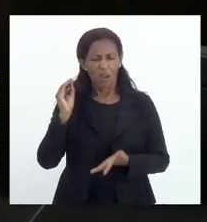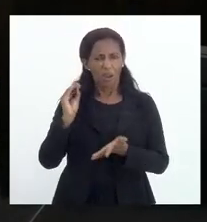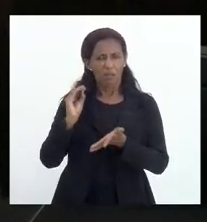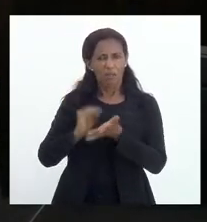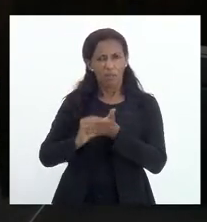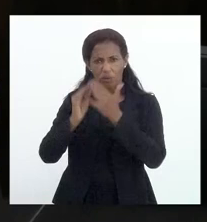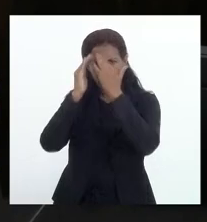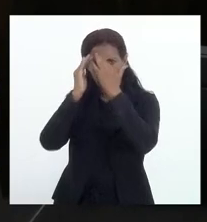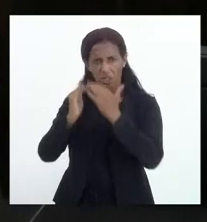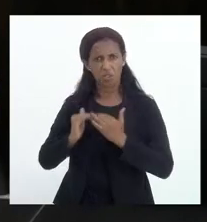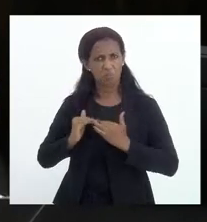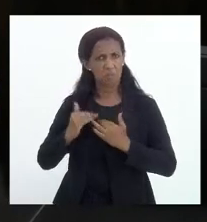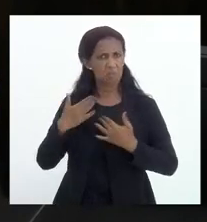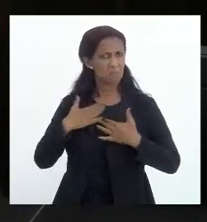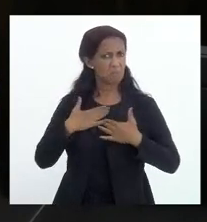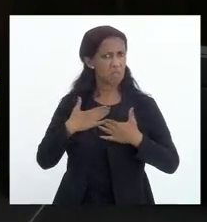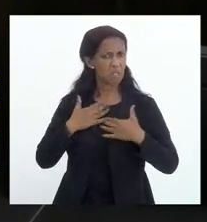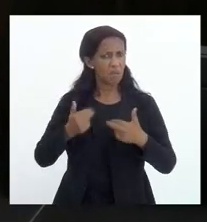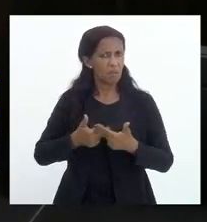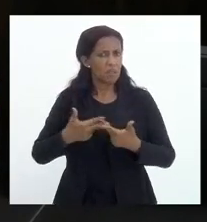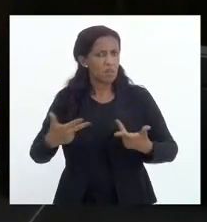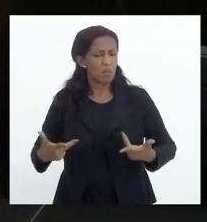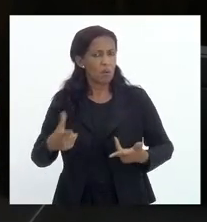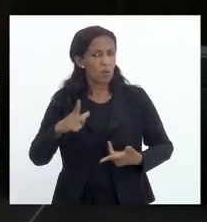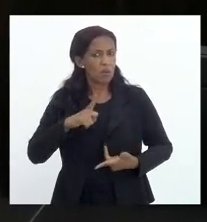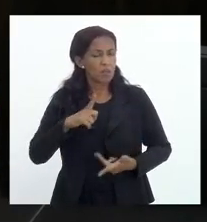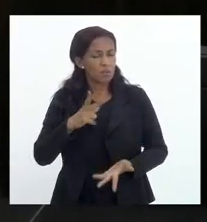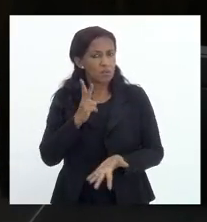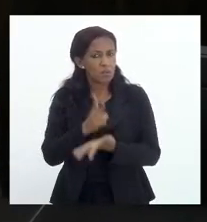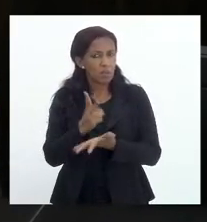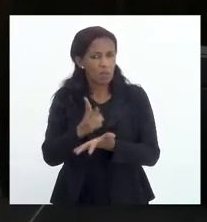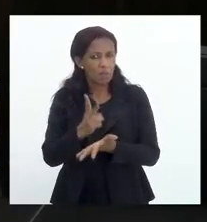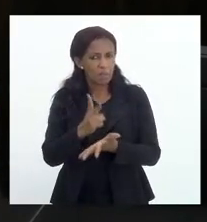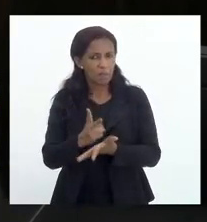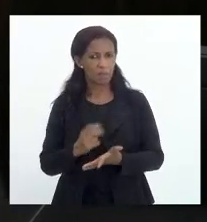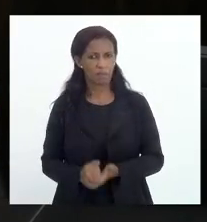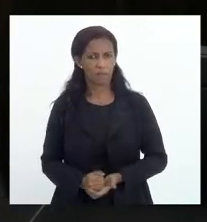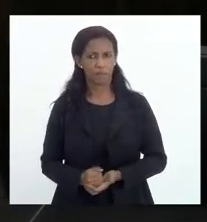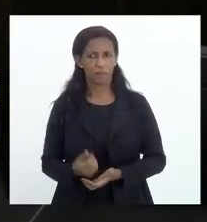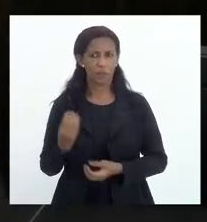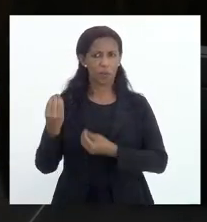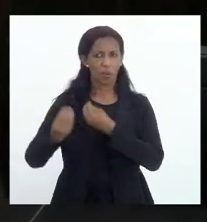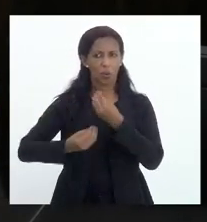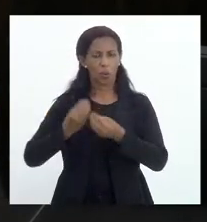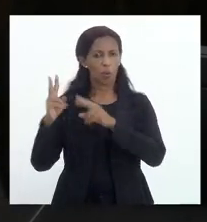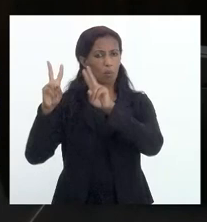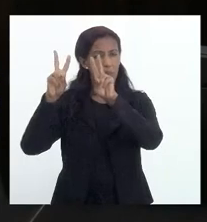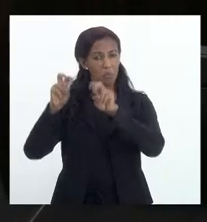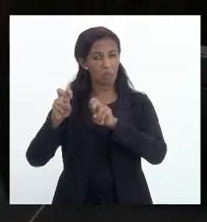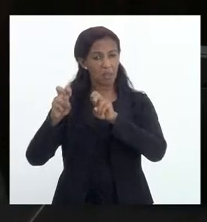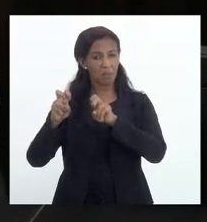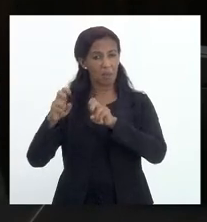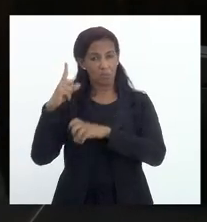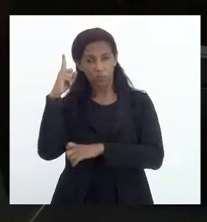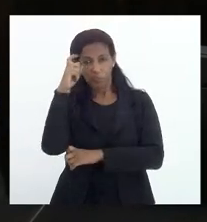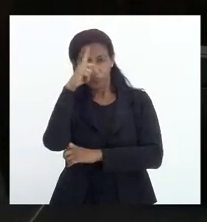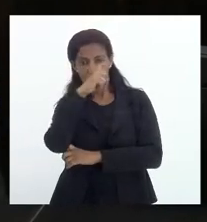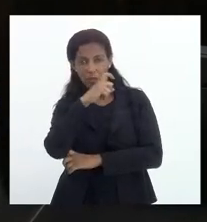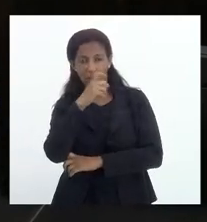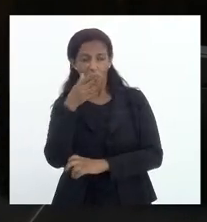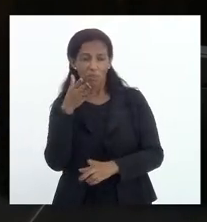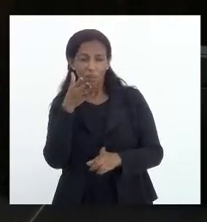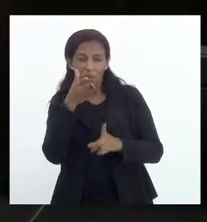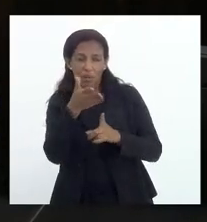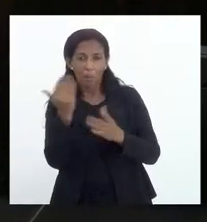parte, mas, na verdade, uma coisa que eu tento fazer sempre é, como o meu tema é bastante complexo, eu tento